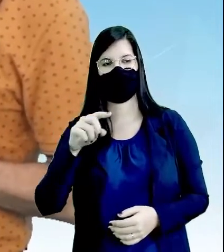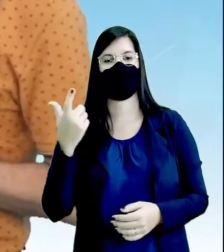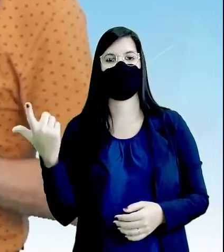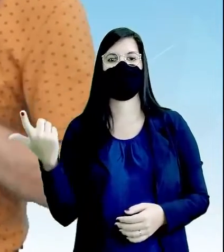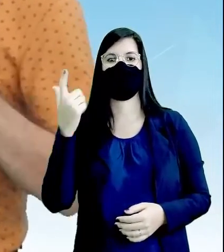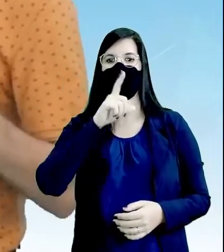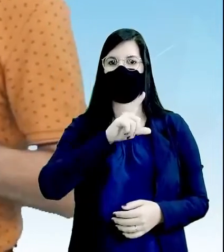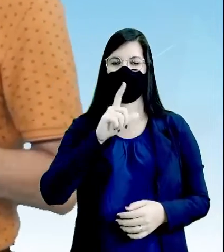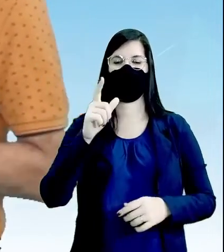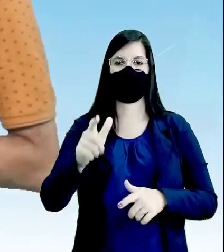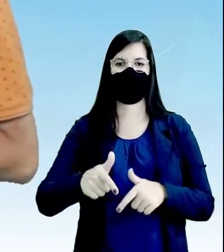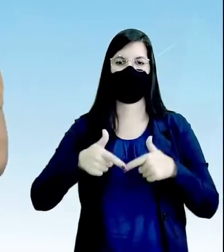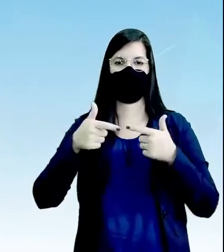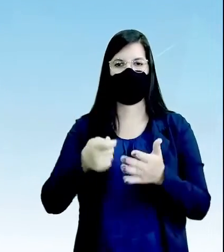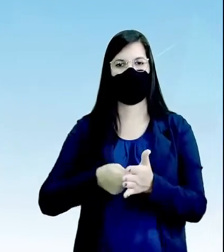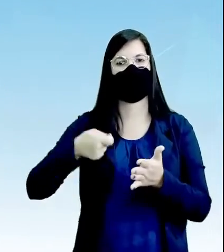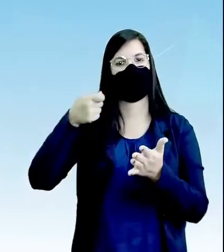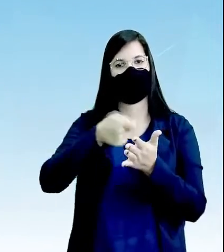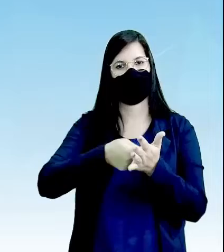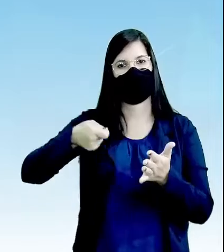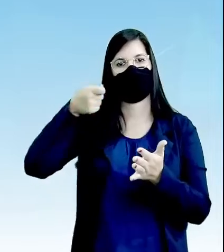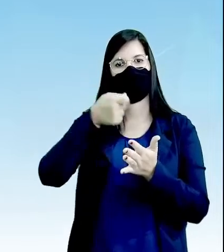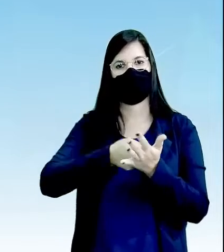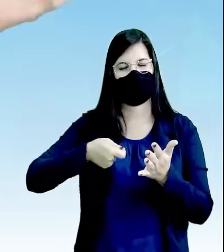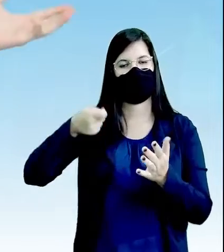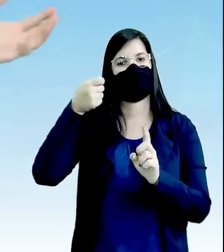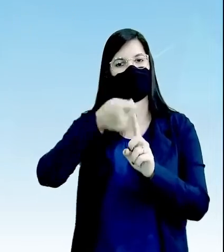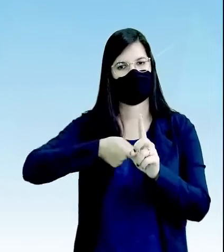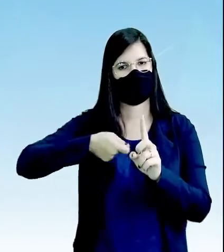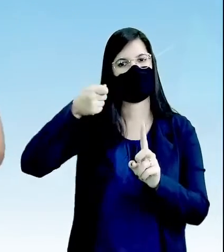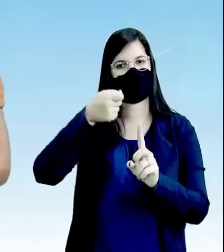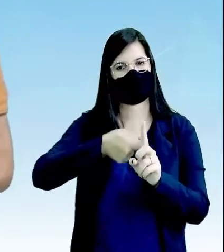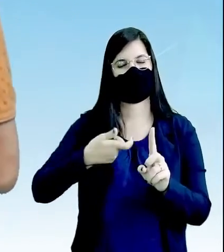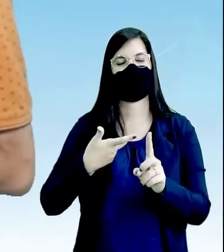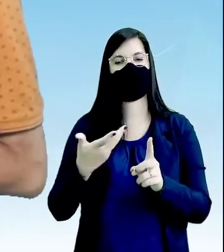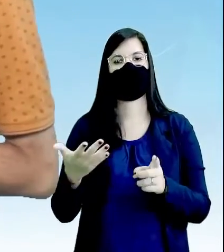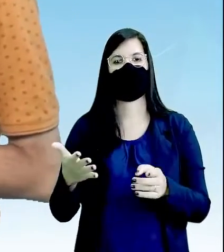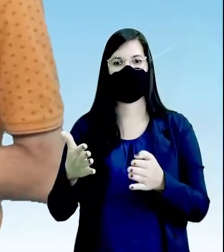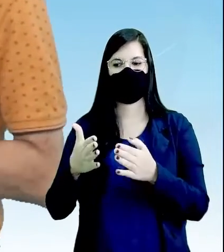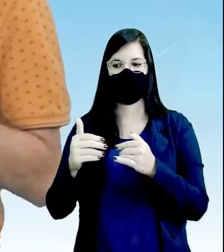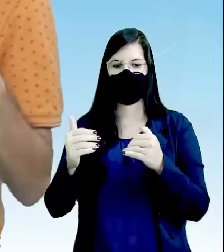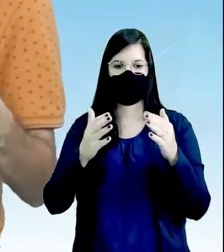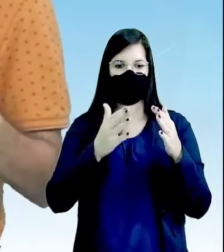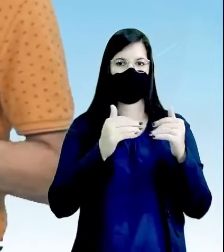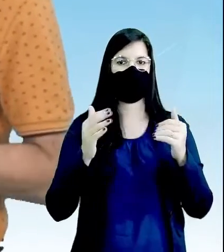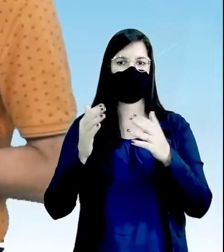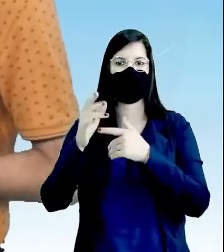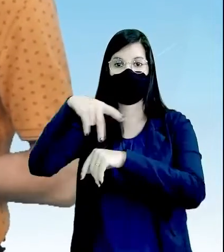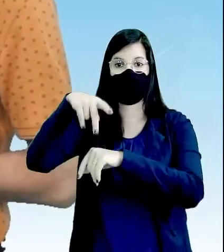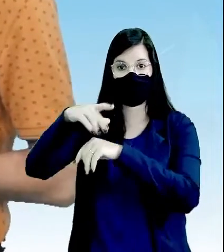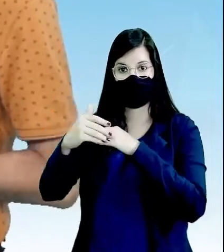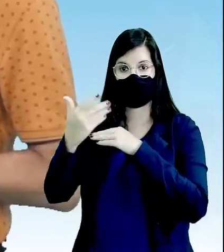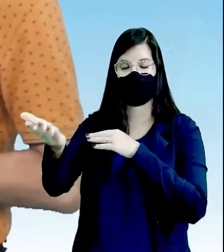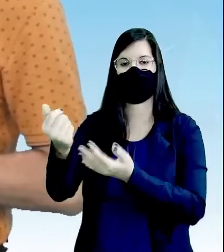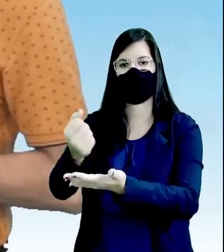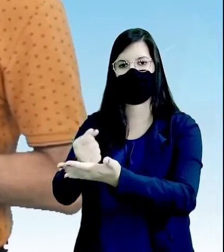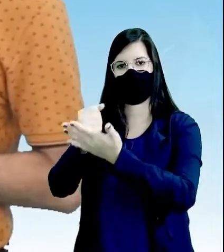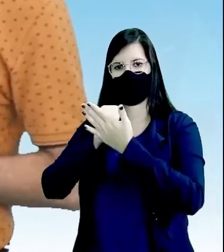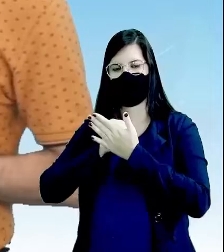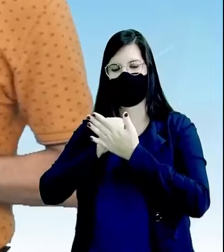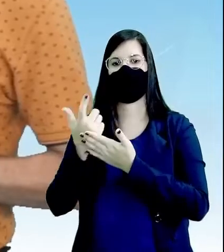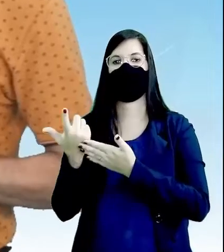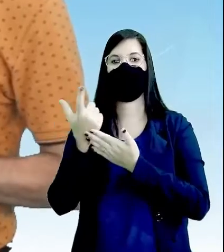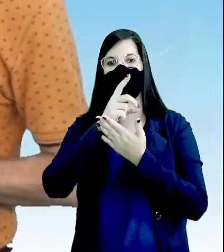da luta, né, conseguiram trazer um exército forte, pediram até ajuda fora do país, e conseguiu prender